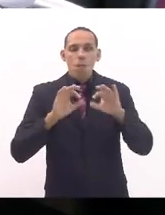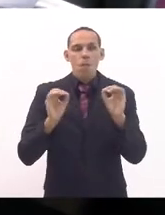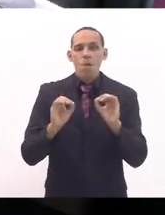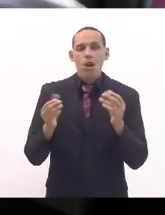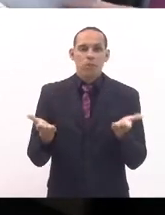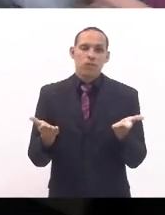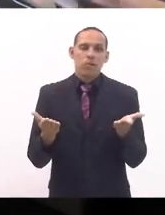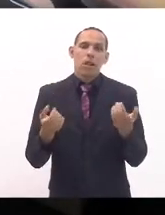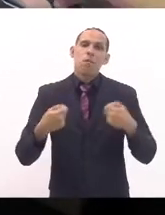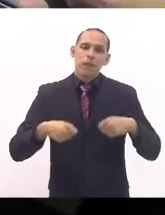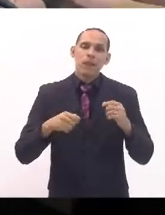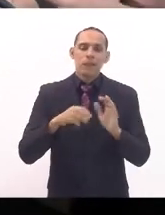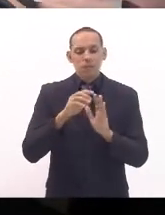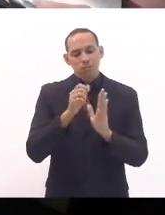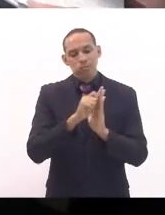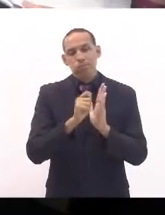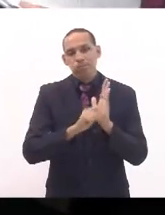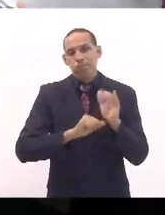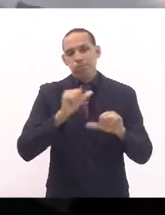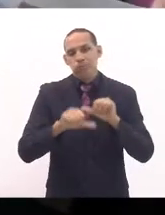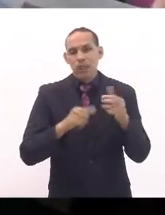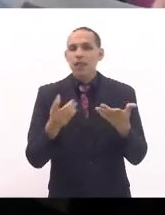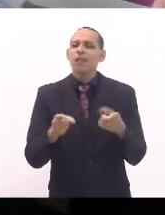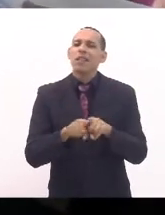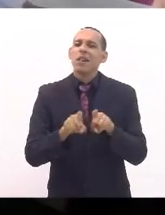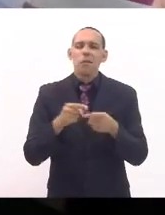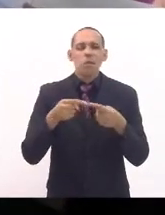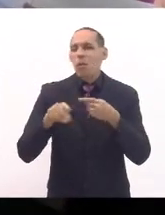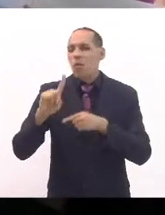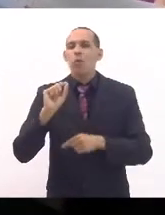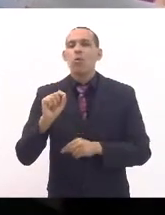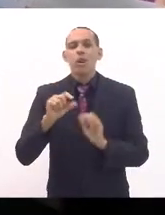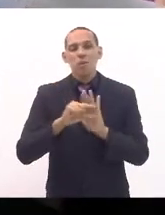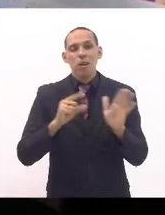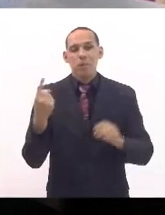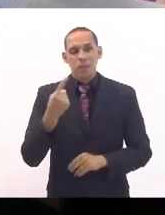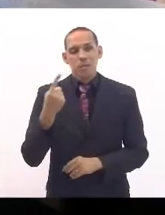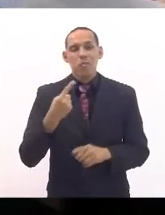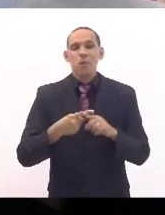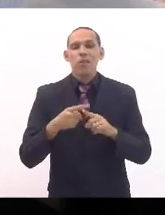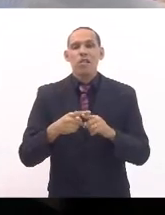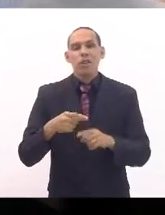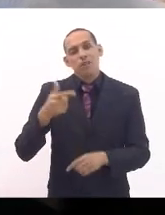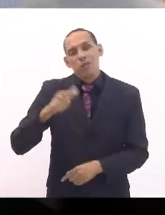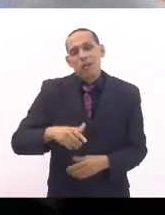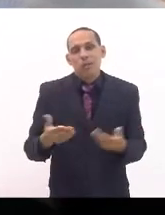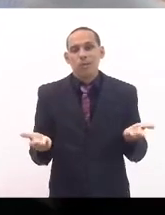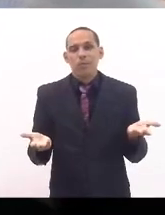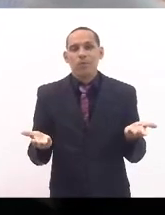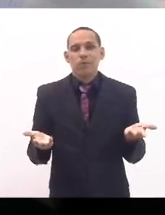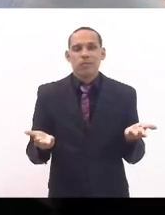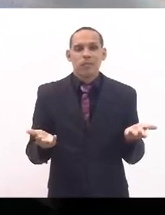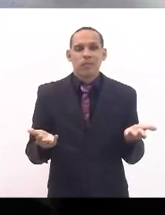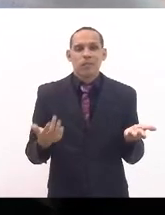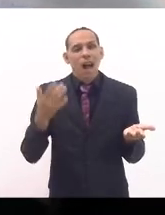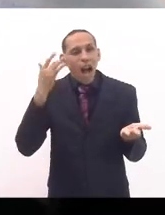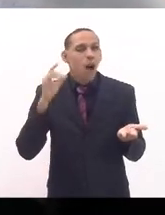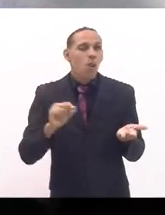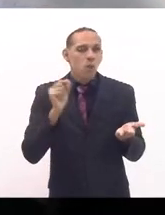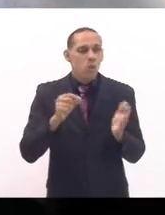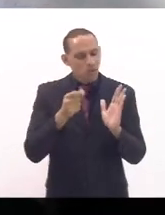que mudar a redação. E aí não caberia também a redação do parágrafo 1º, que está repetitiva. Mas eu acho que essa